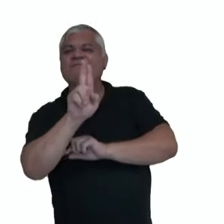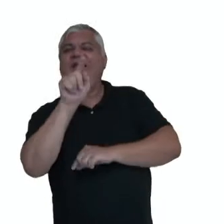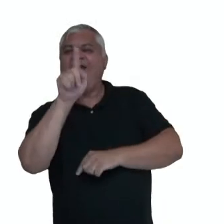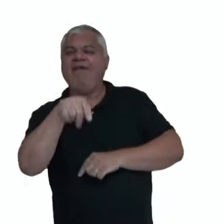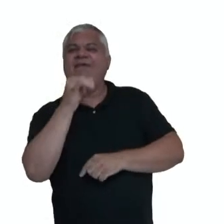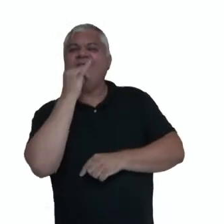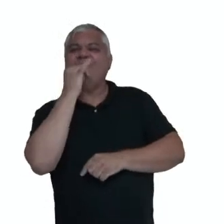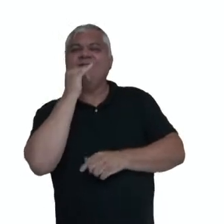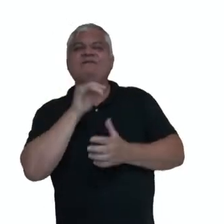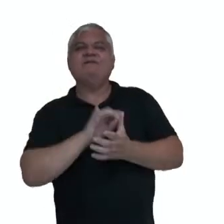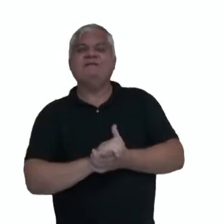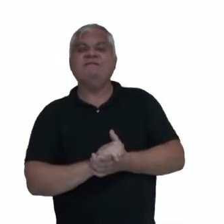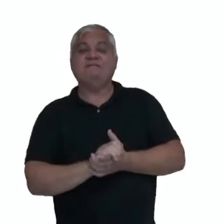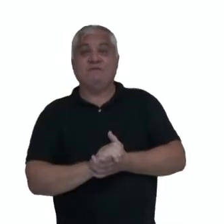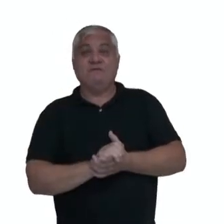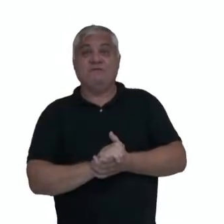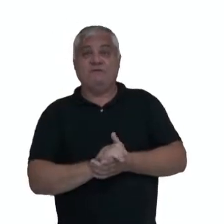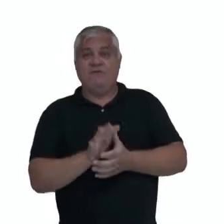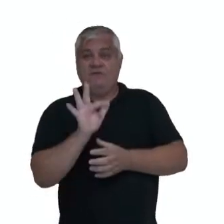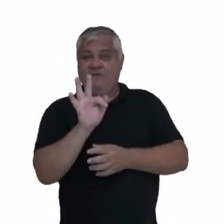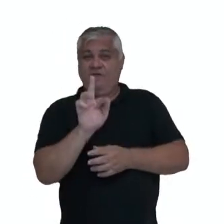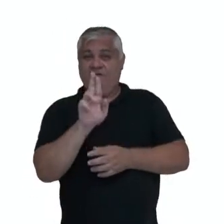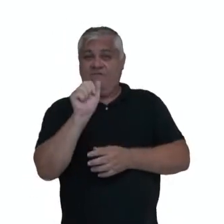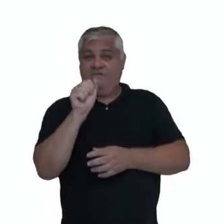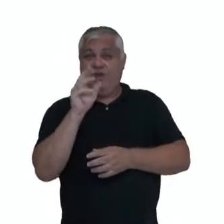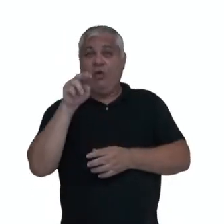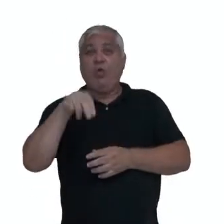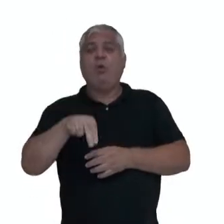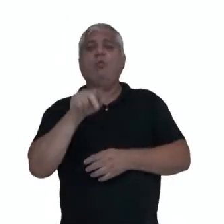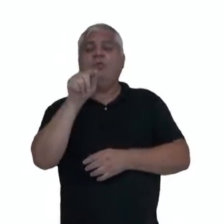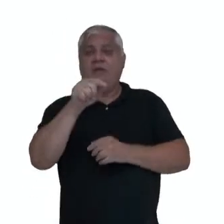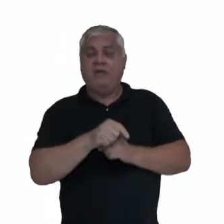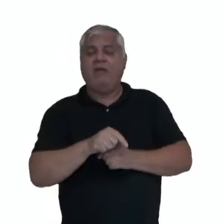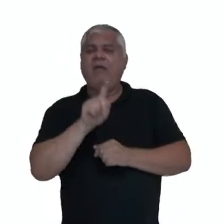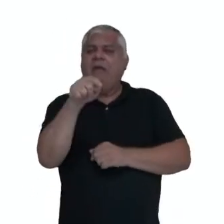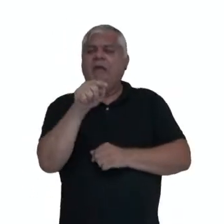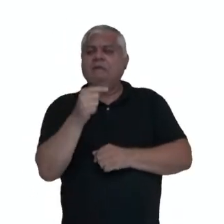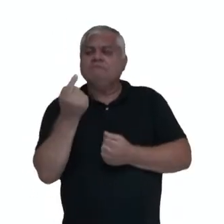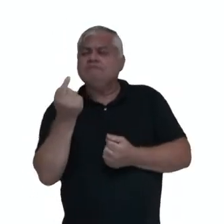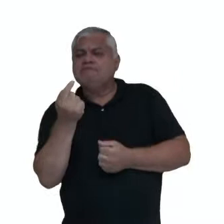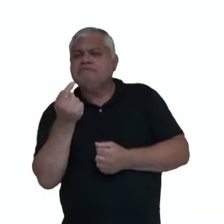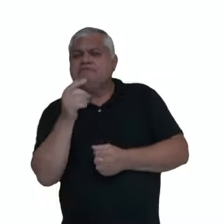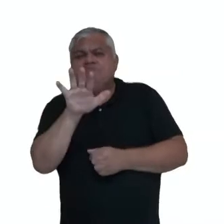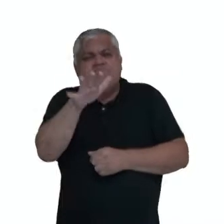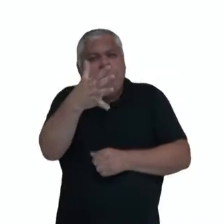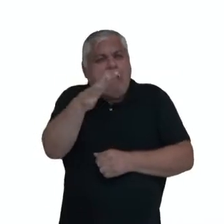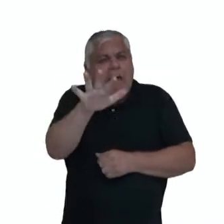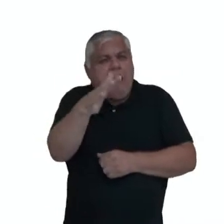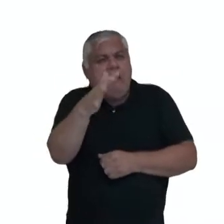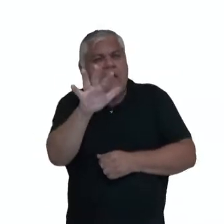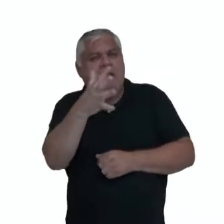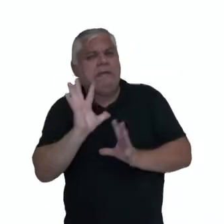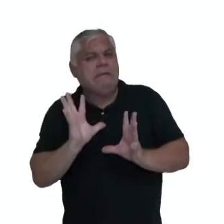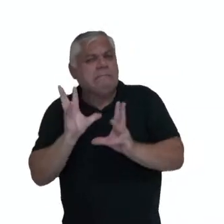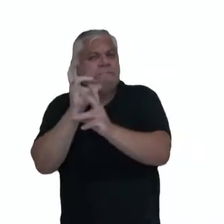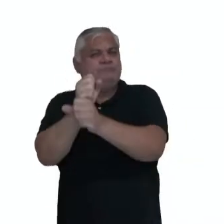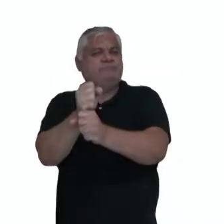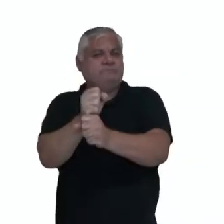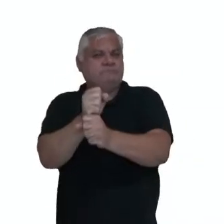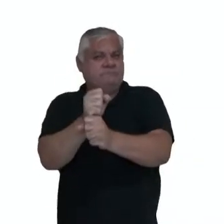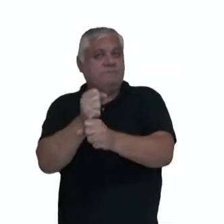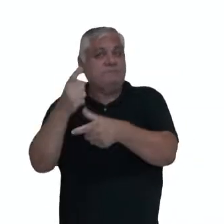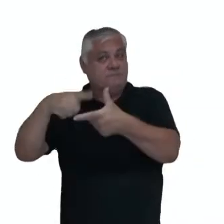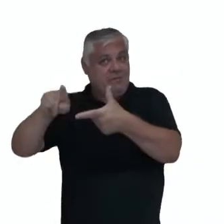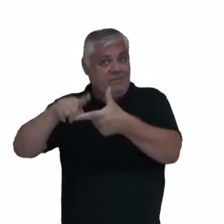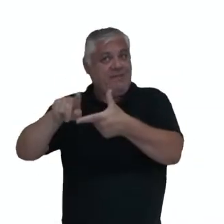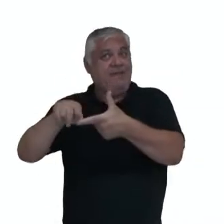o método de Francon, que é uma aproximação adequada para esse tipo de